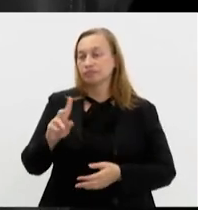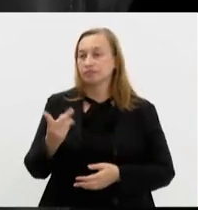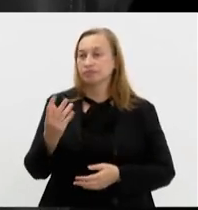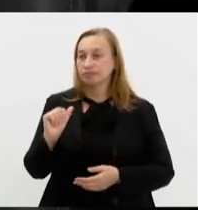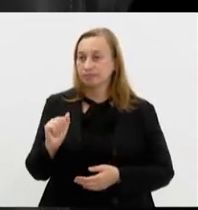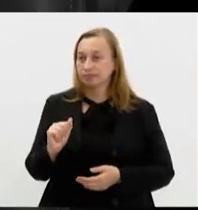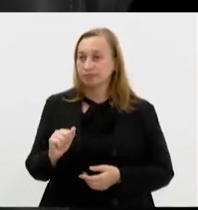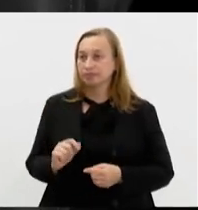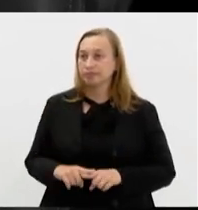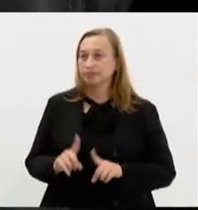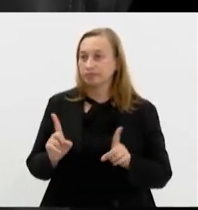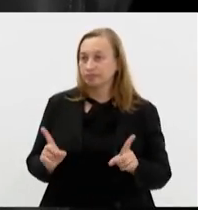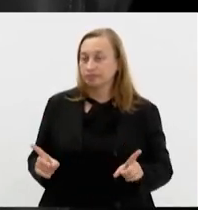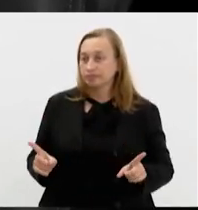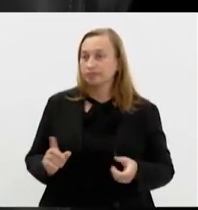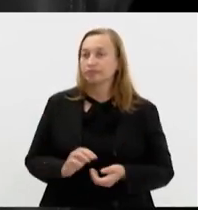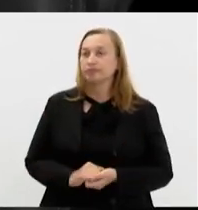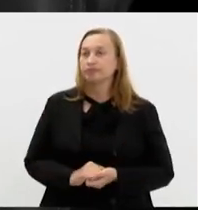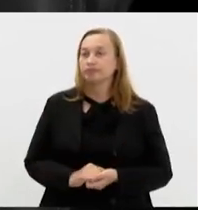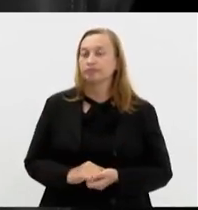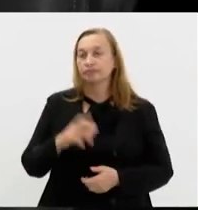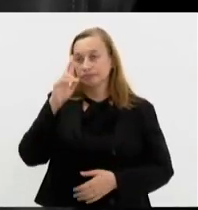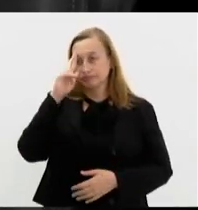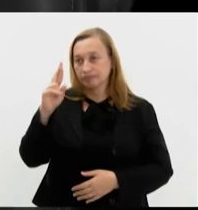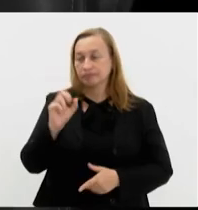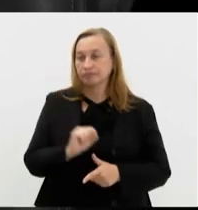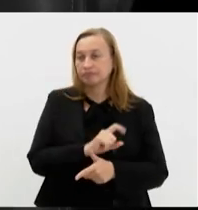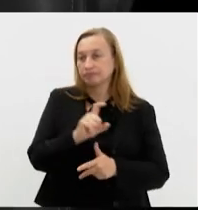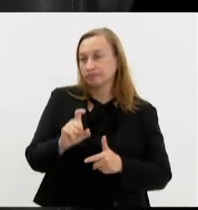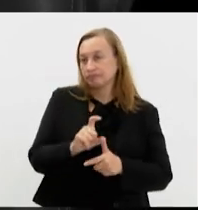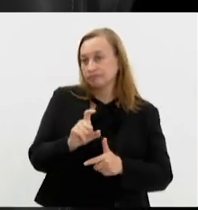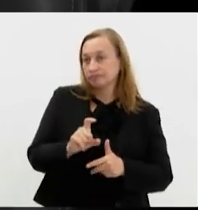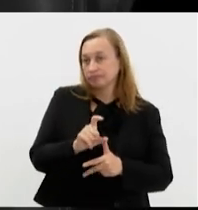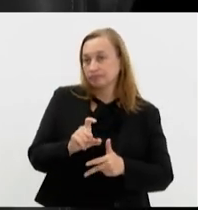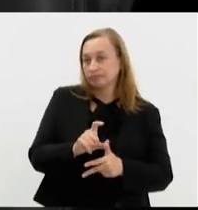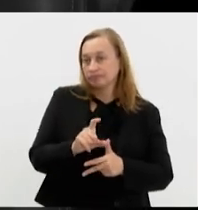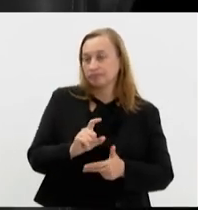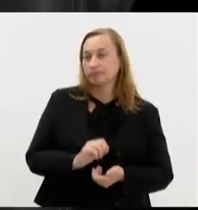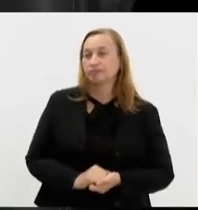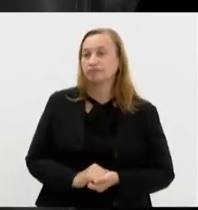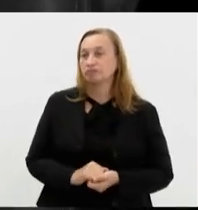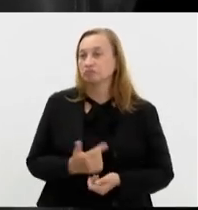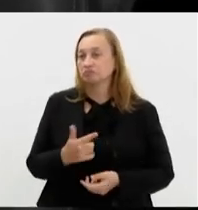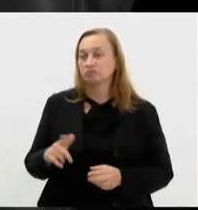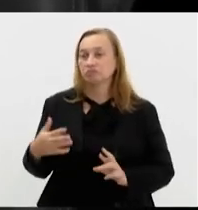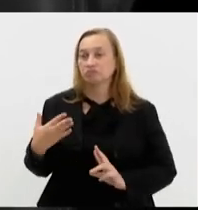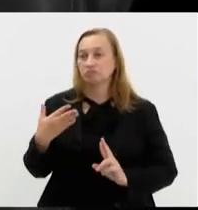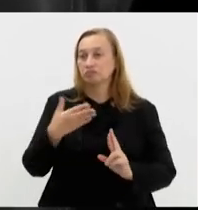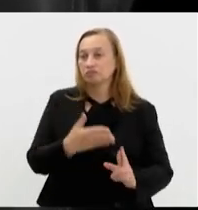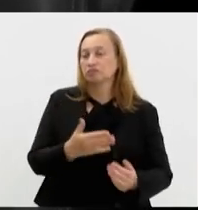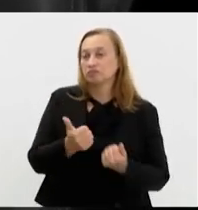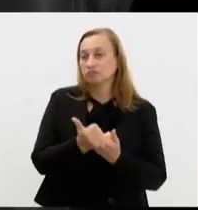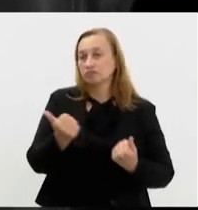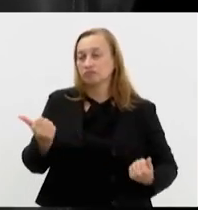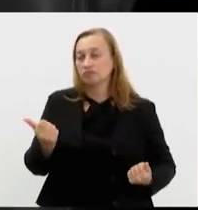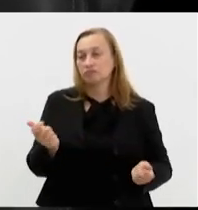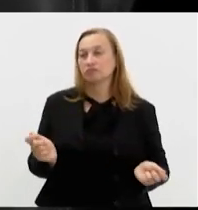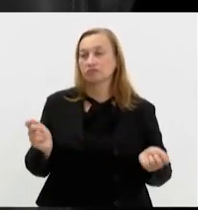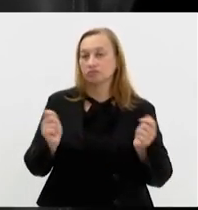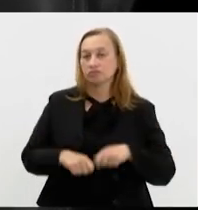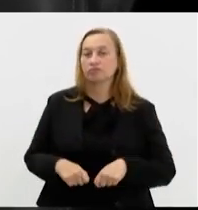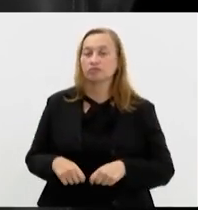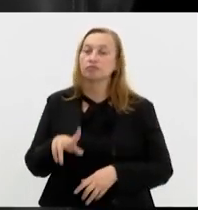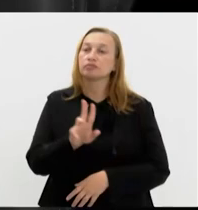mas especificamente para a chefia do executivo não mais havendo referência a vice a possibilidade